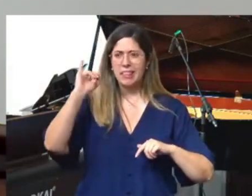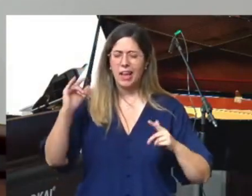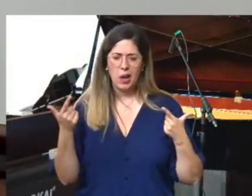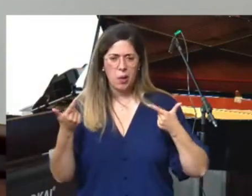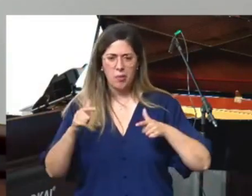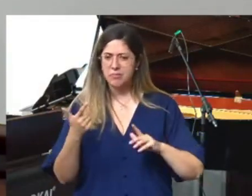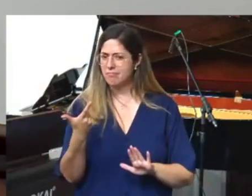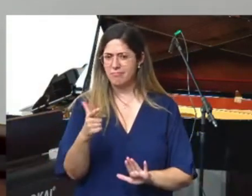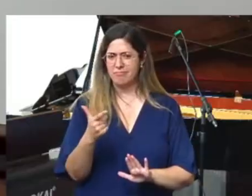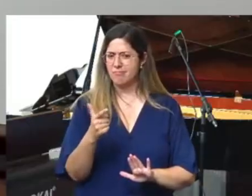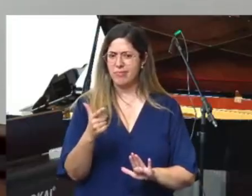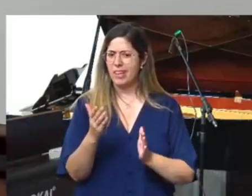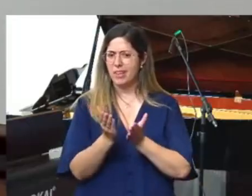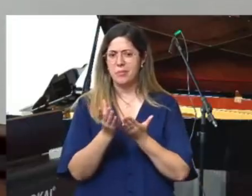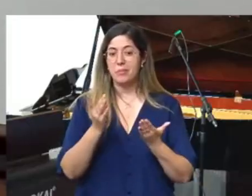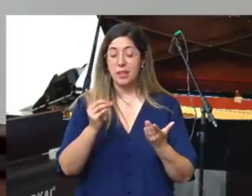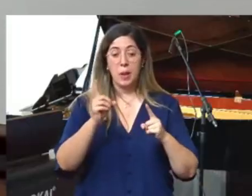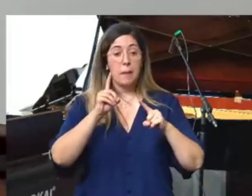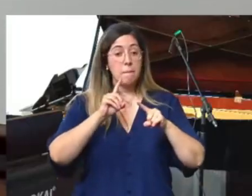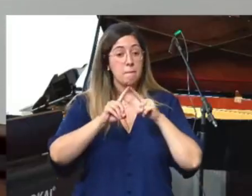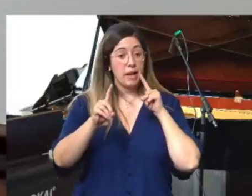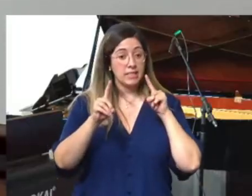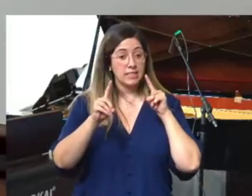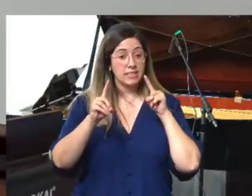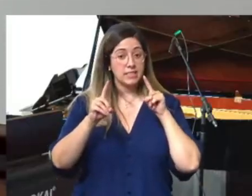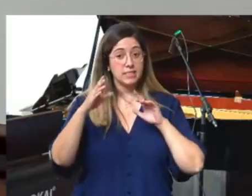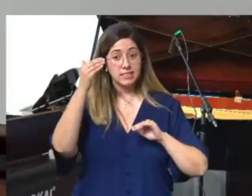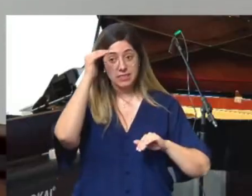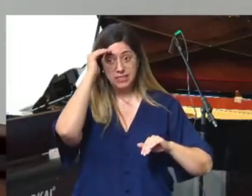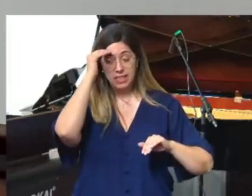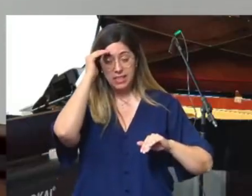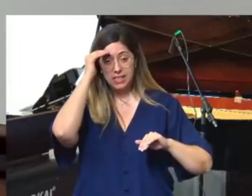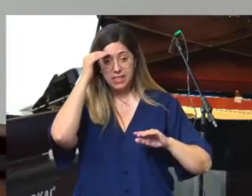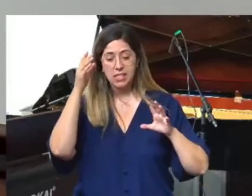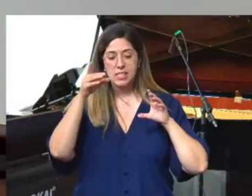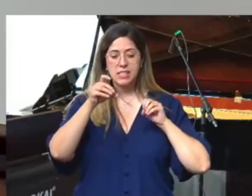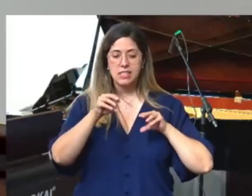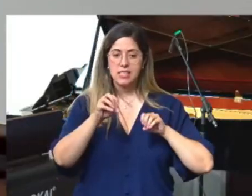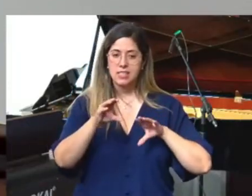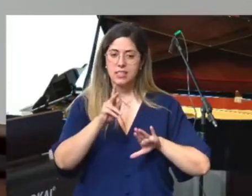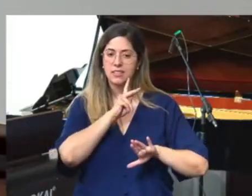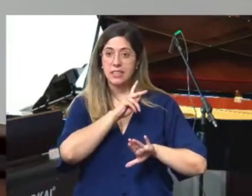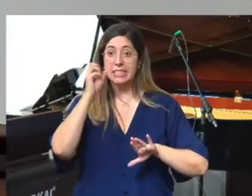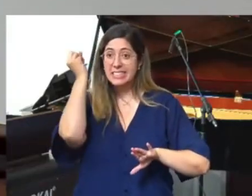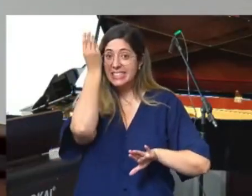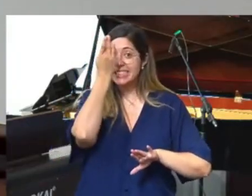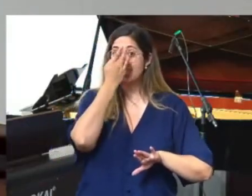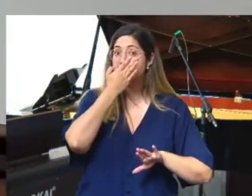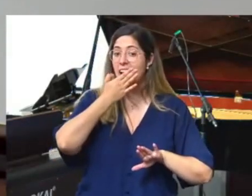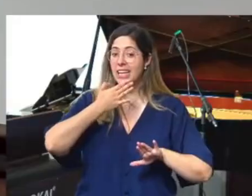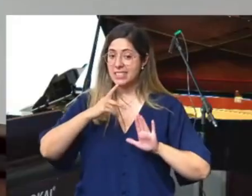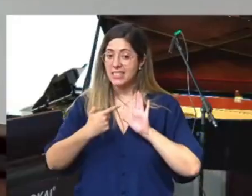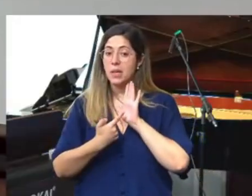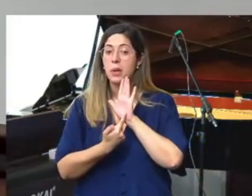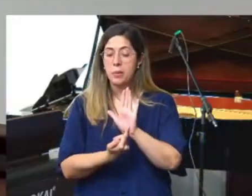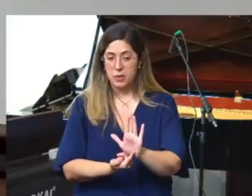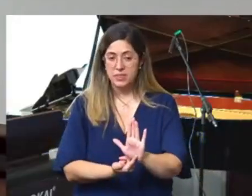Portanto, para chegarmos a uma conclusão, nós devemos ver o ensino a respeito desta graça que se